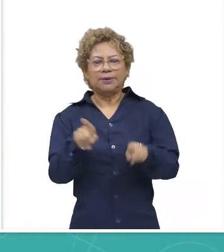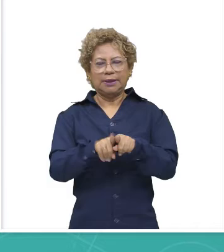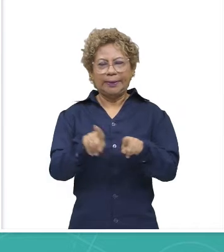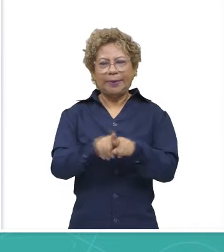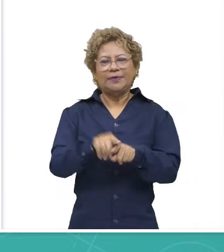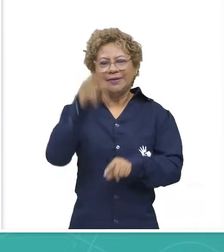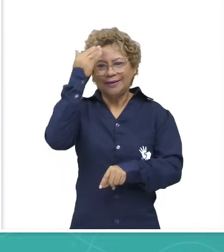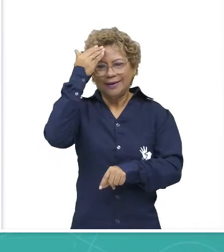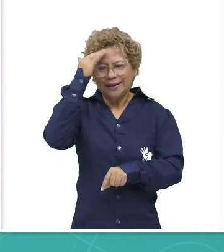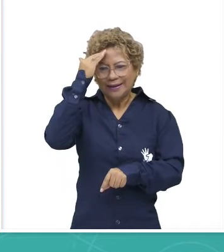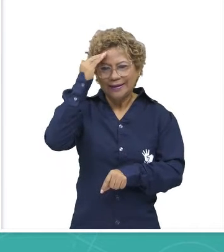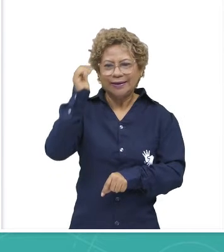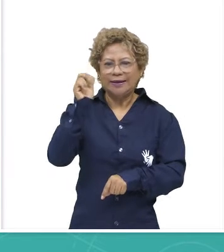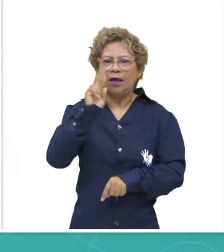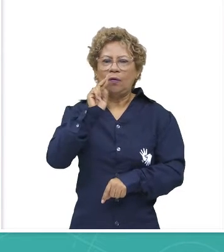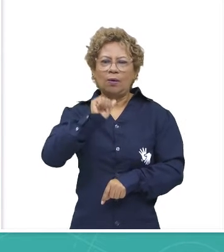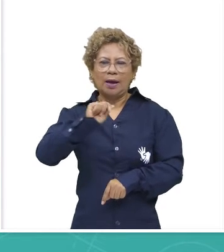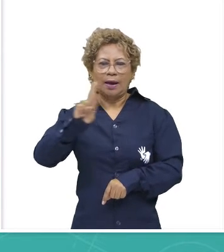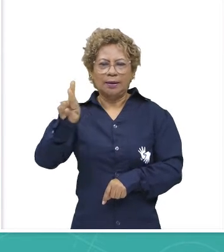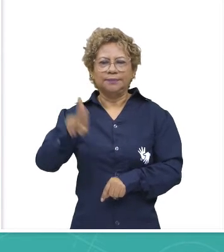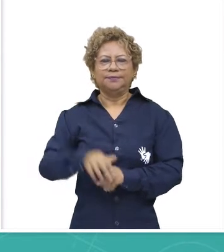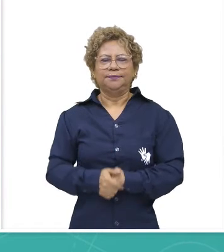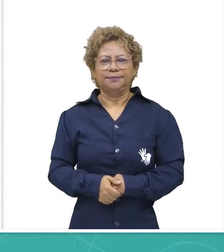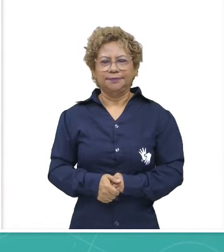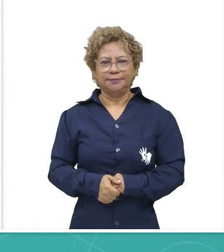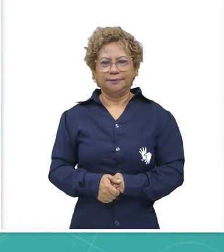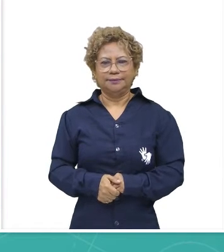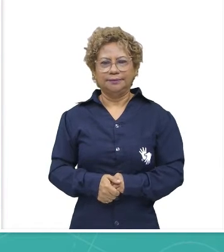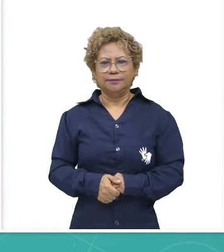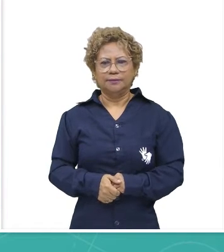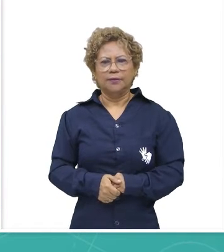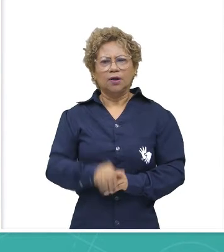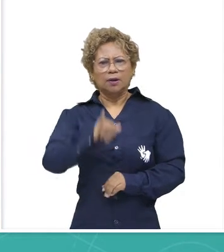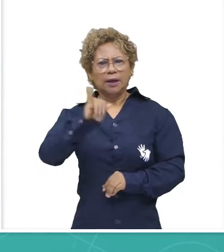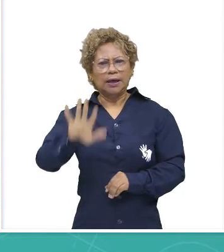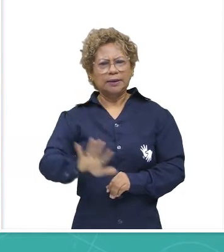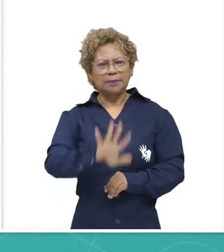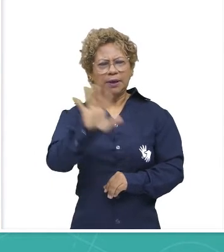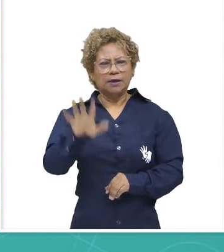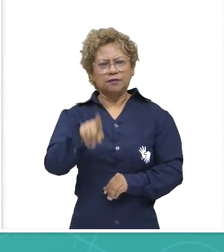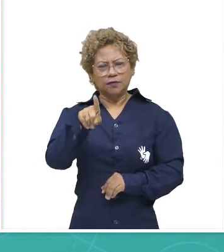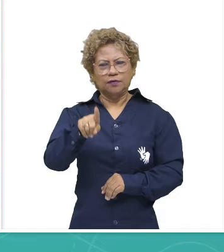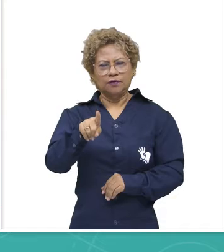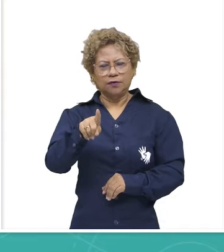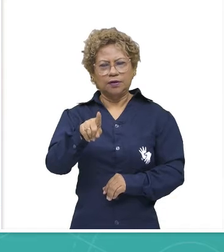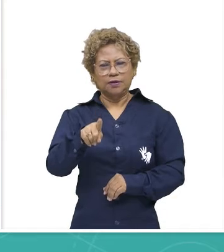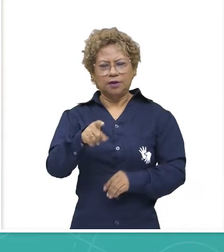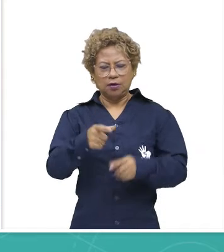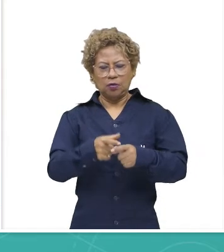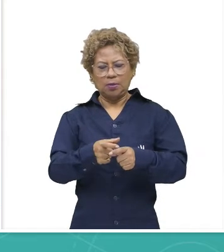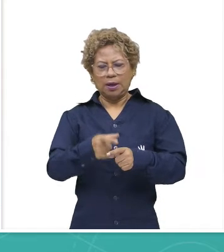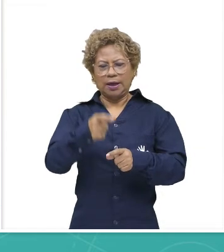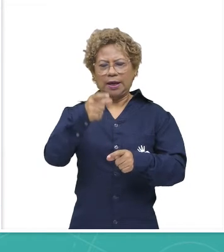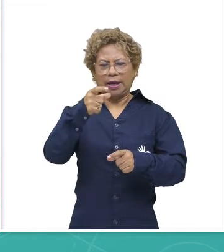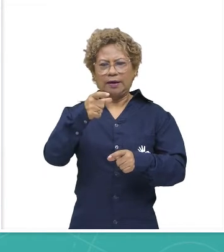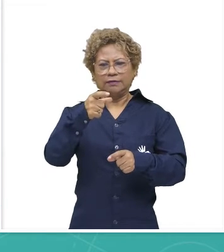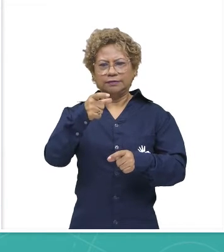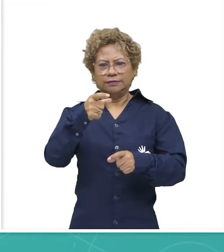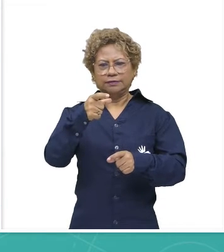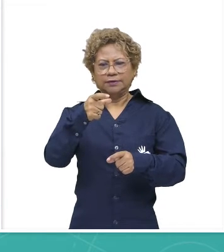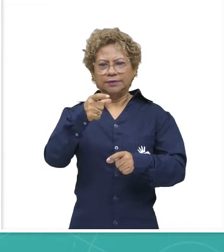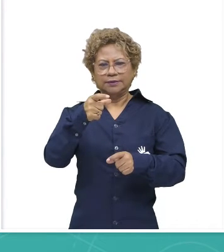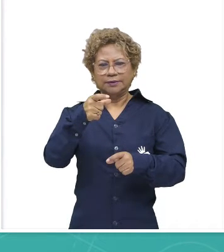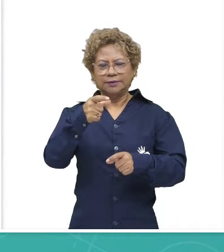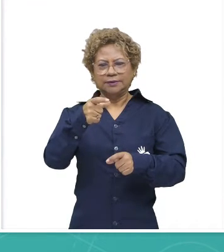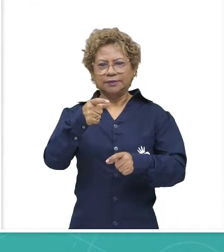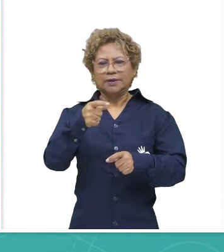nosso dia a dia. Observem a imagem. Você tem uma garrafa PET vazia, que